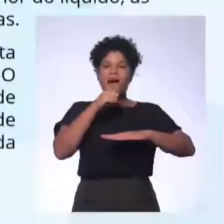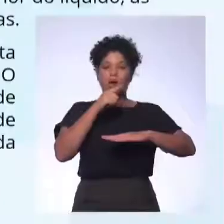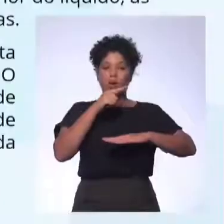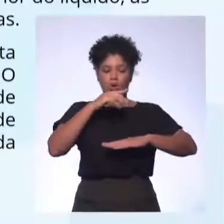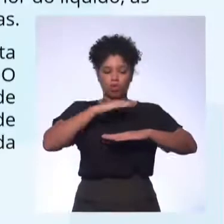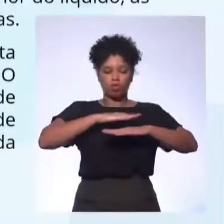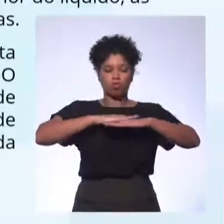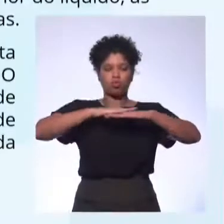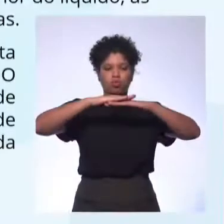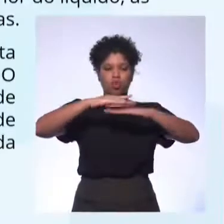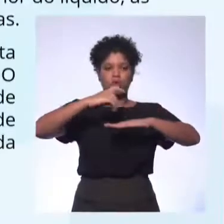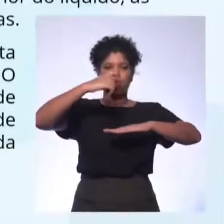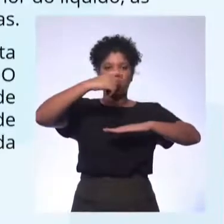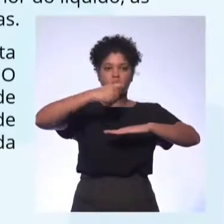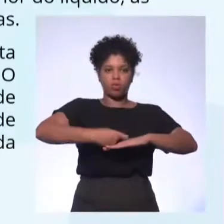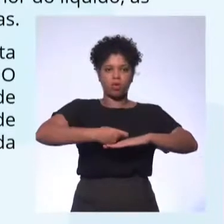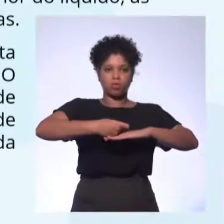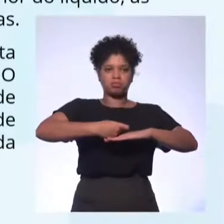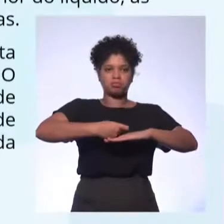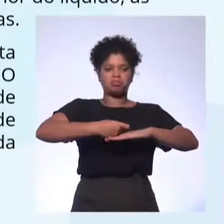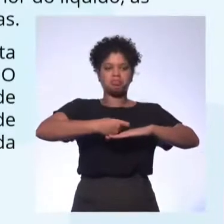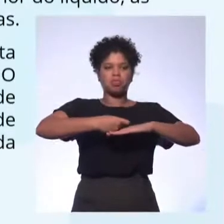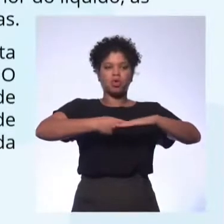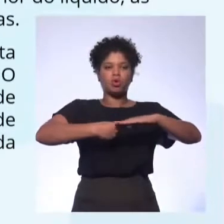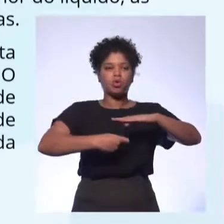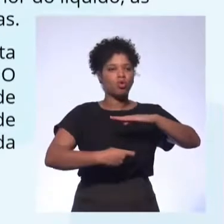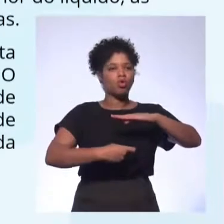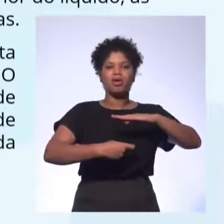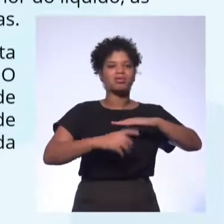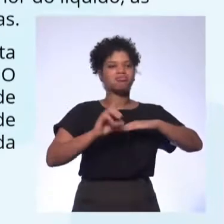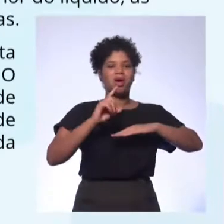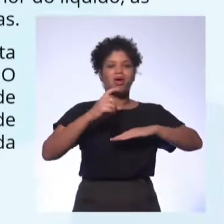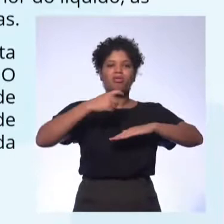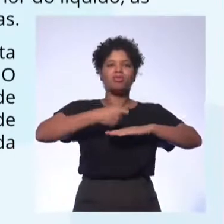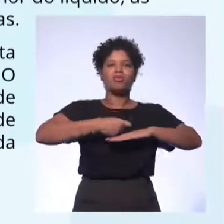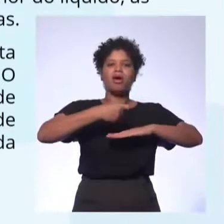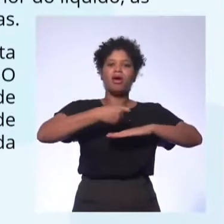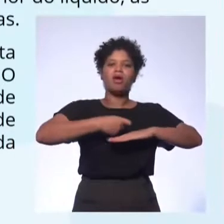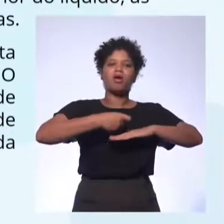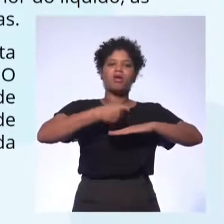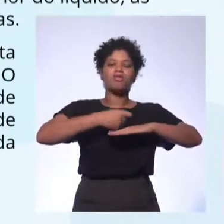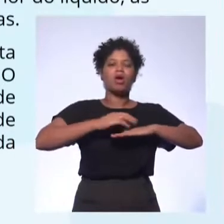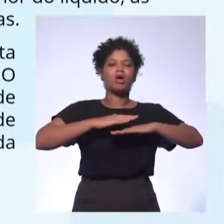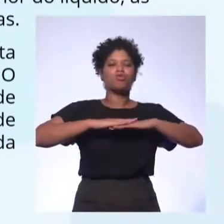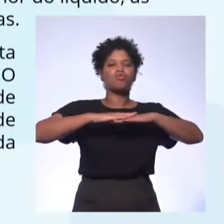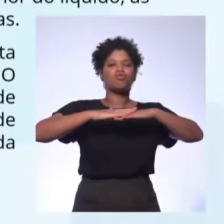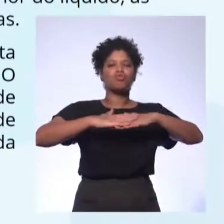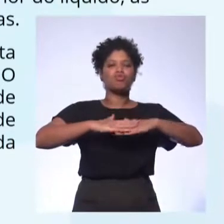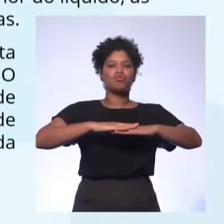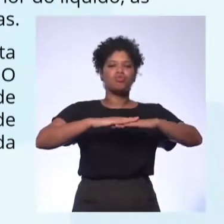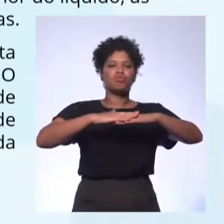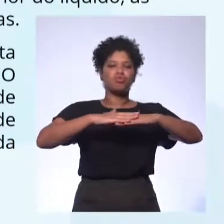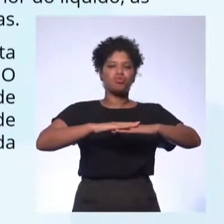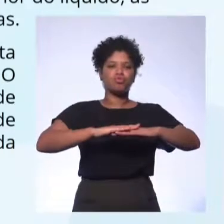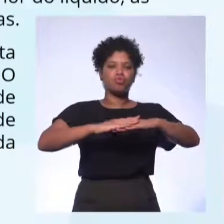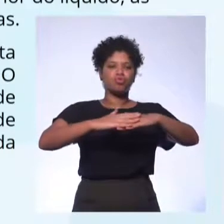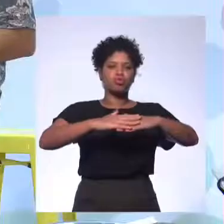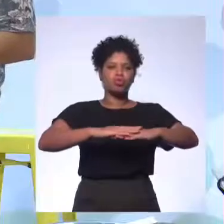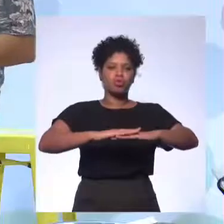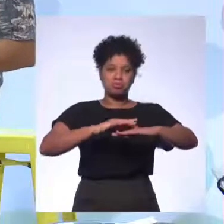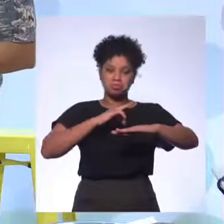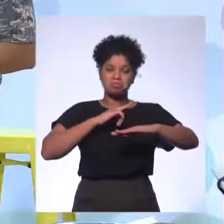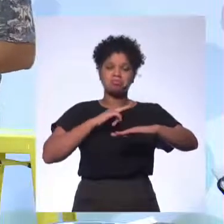densidade é de 8 gramas por centímetro cúbico mas por conta da tensão superficial ela acaba flutuando na